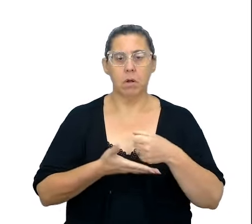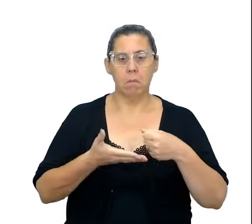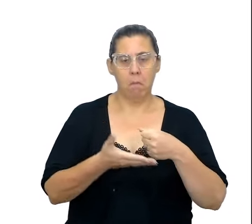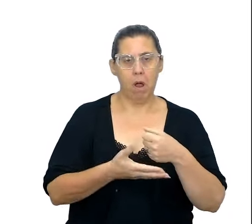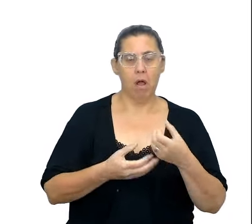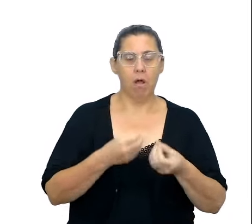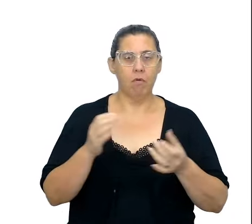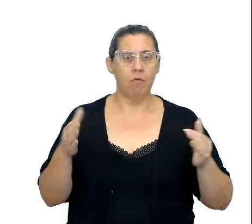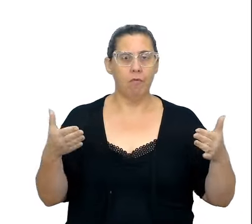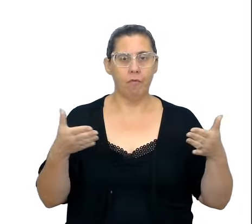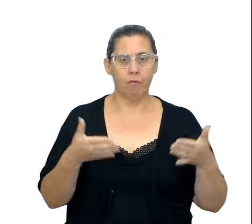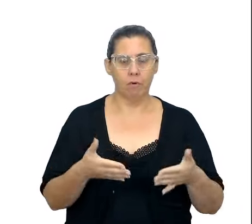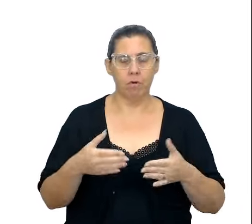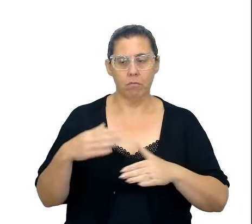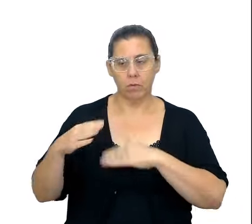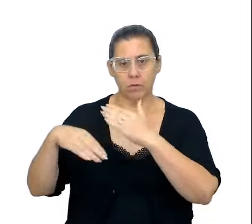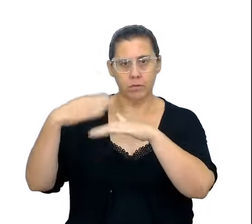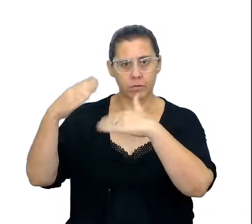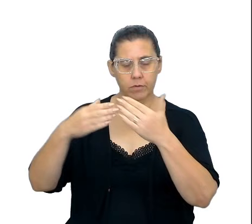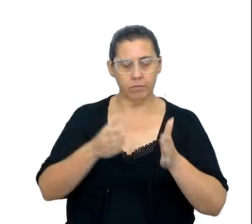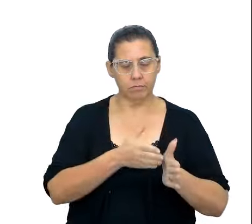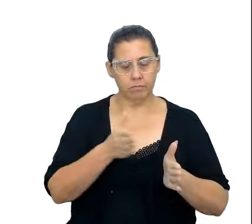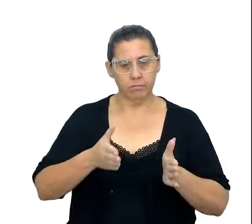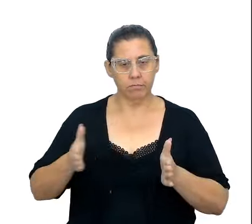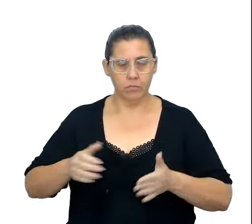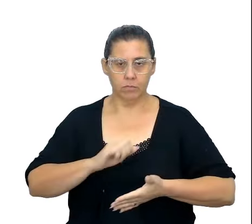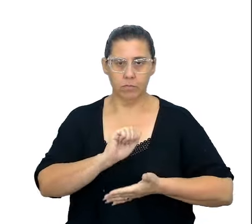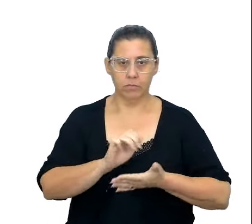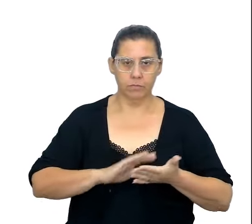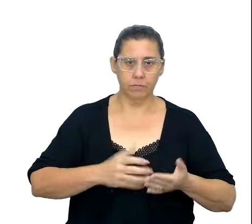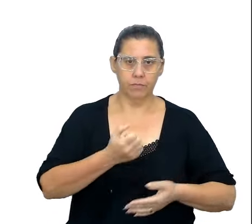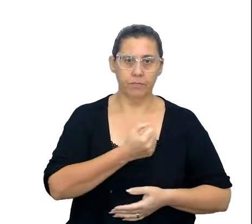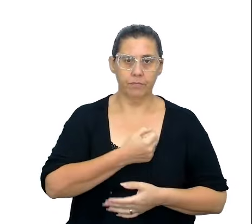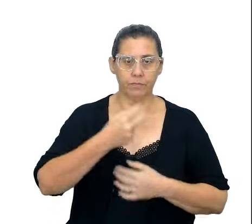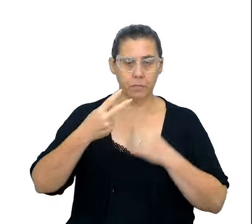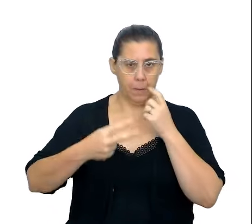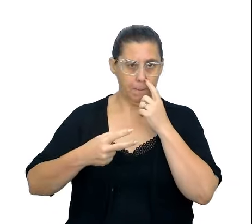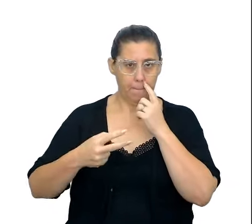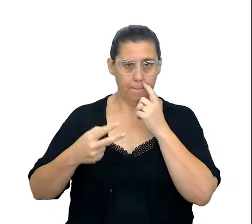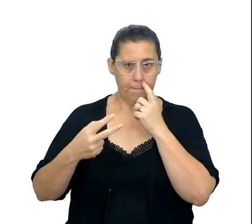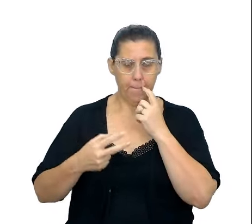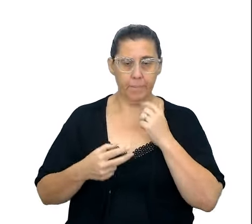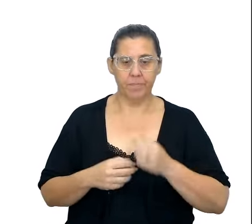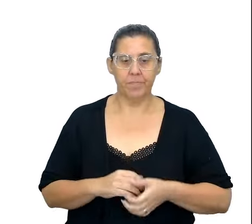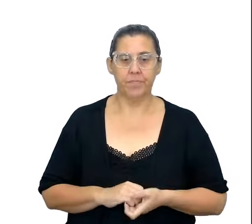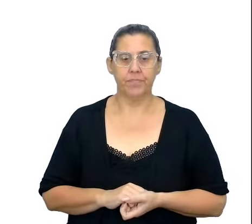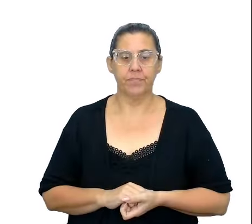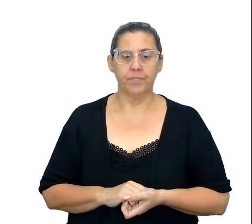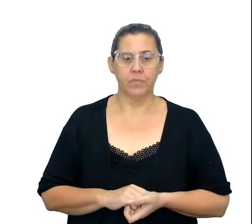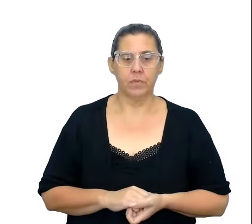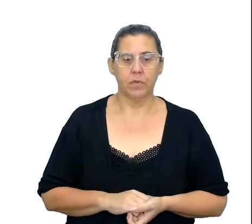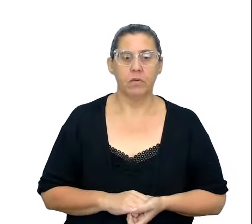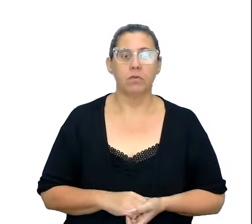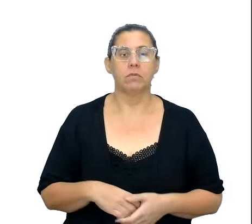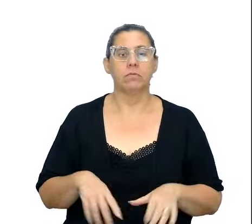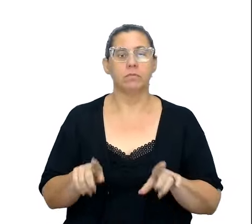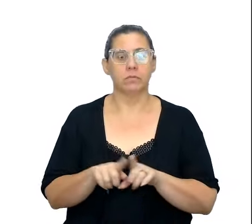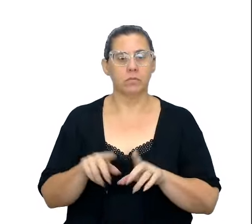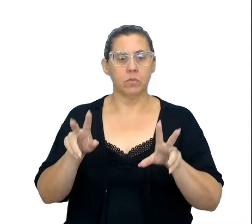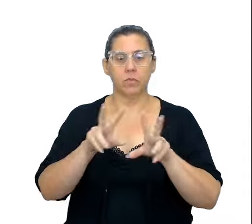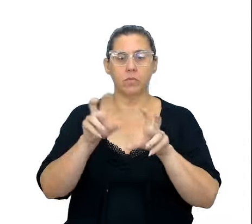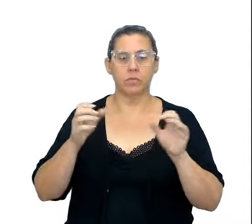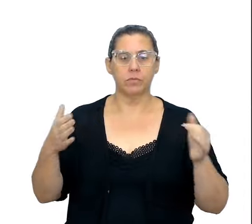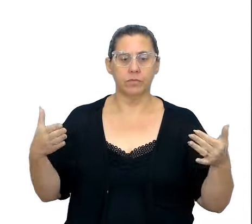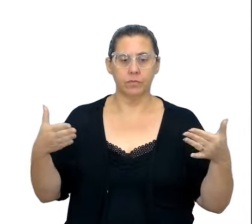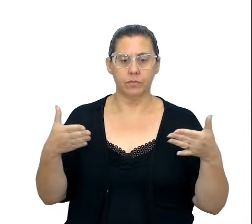e focar, então, o desenvolvimento da sequência de atividades 2, né, com esse olhar um pouquinho mais aprofundado. Vamos relacionar, então, o tema central,